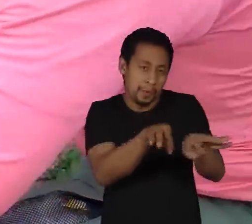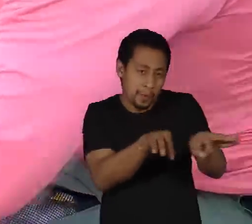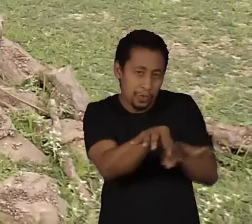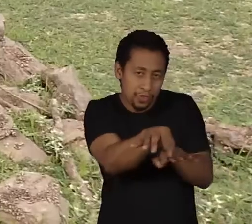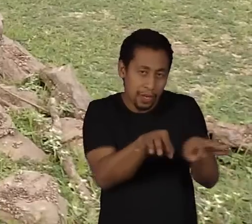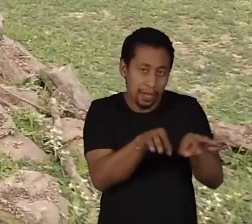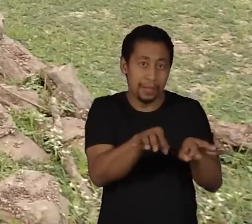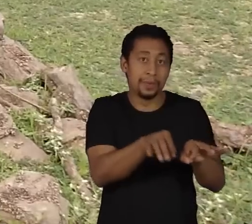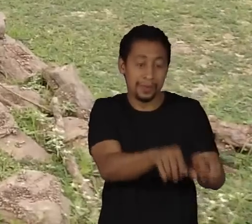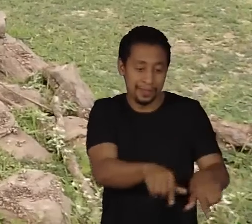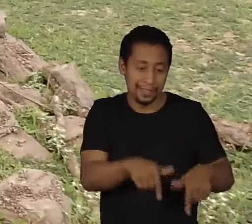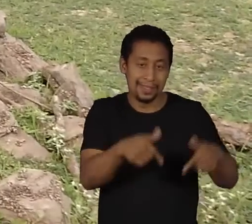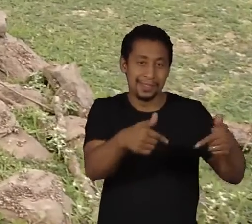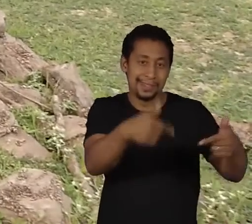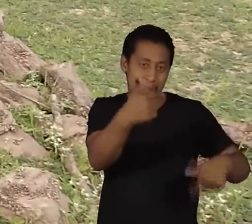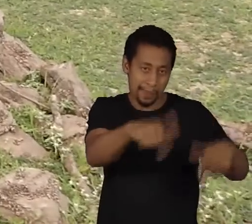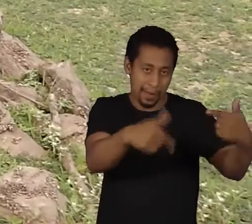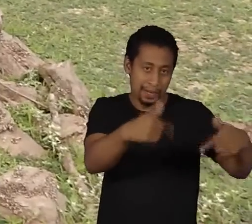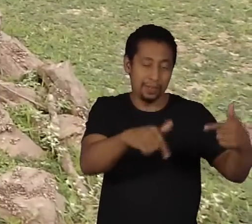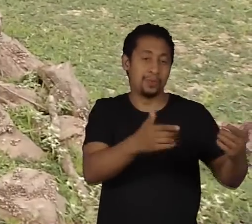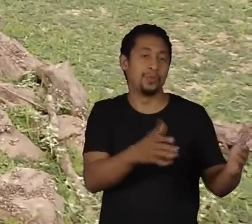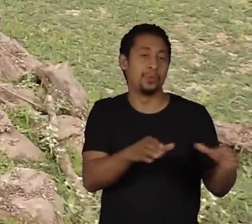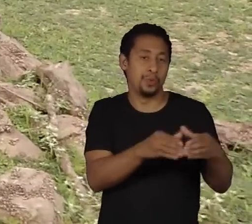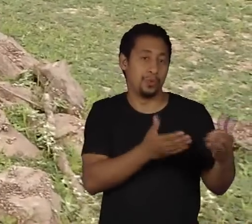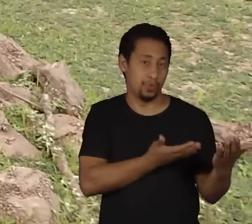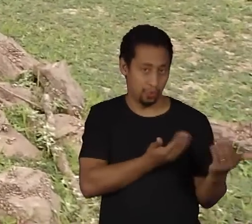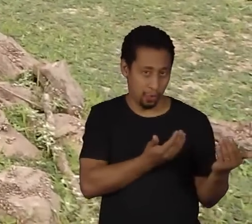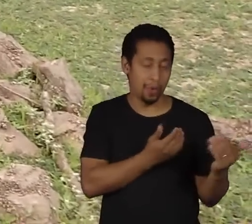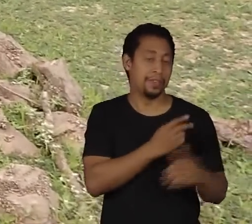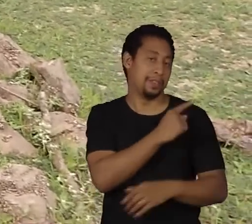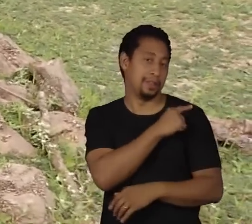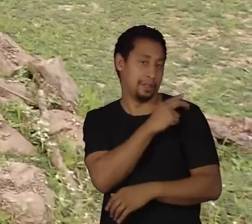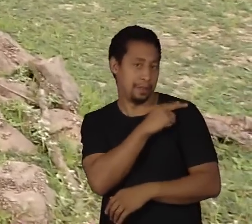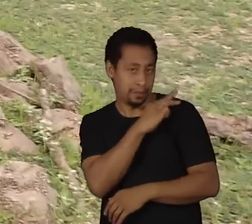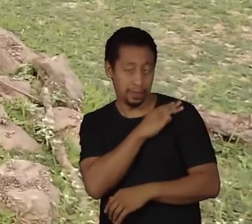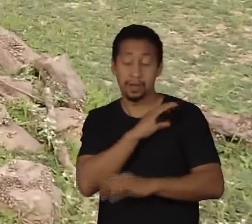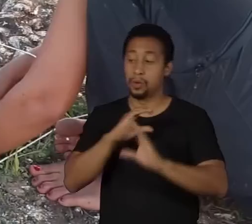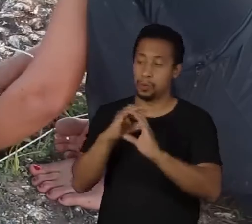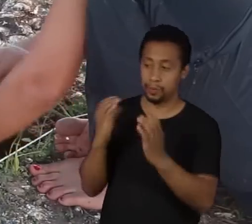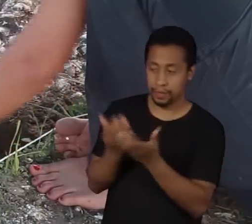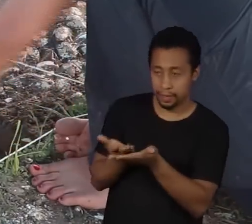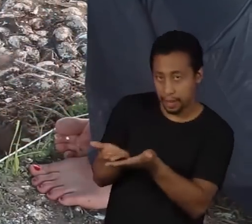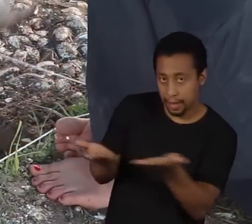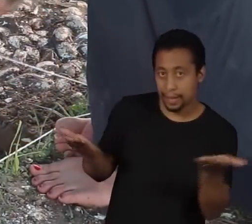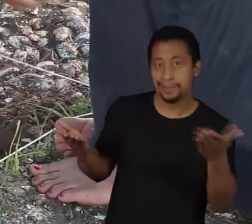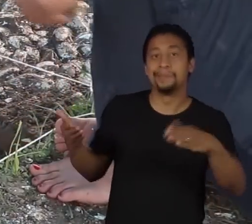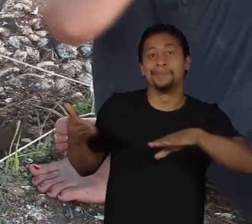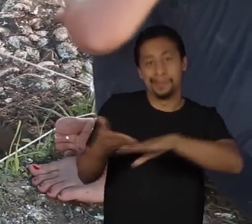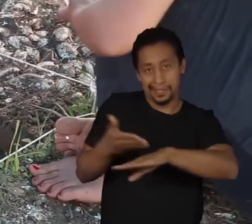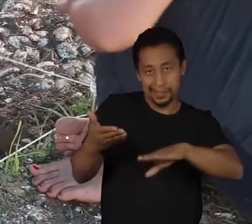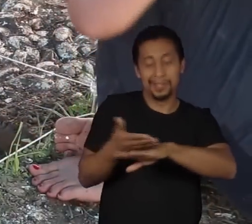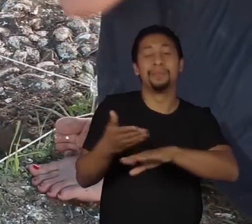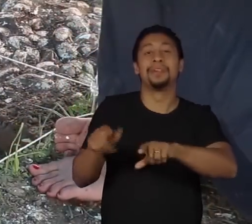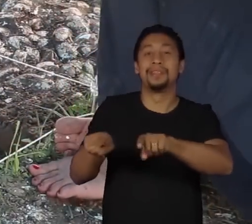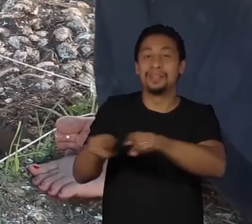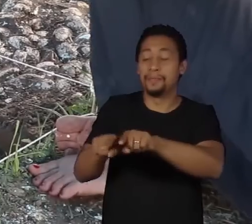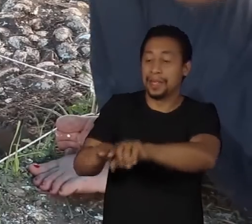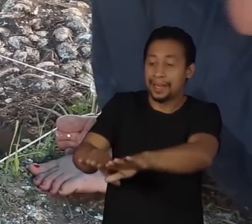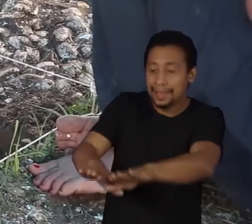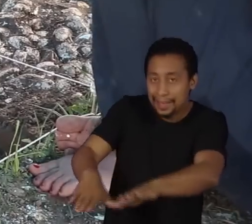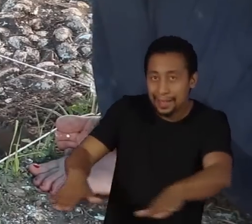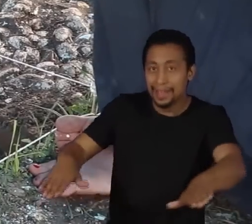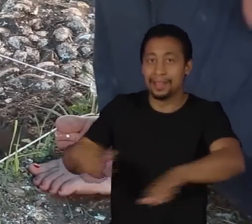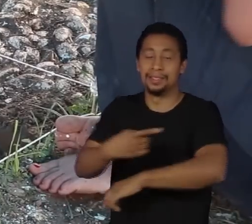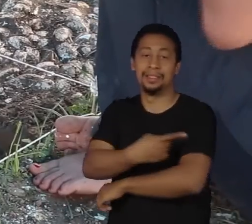atuando com os jovens do ensino médio da escola da comunidade, em parceria com a escola que atua no ensino fundamental, para a gente